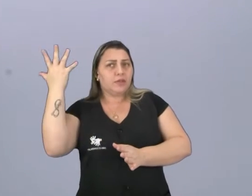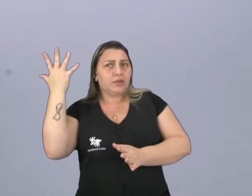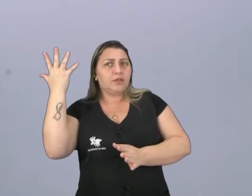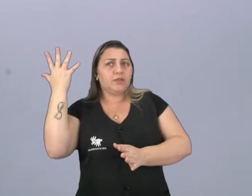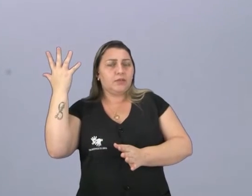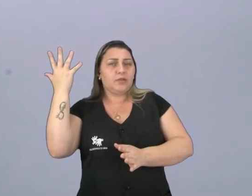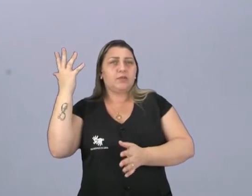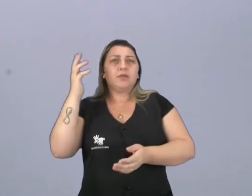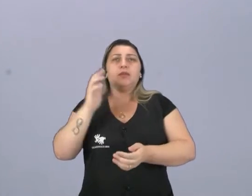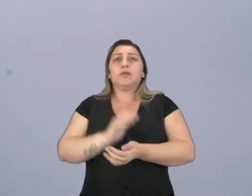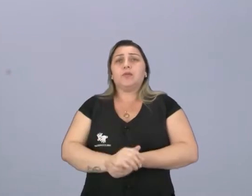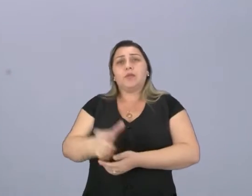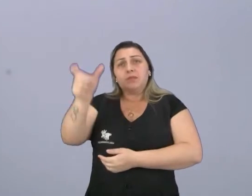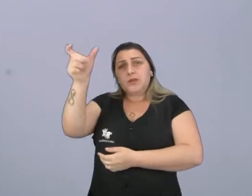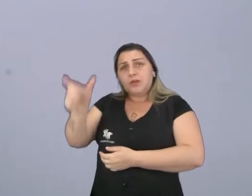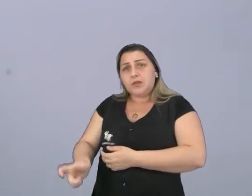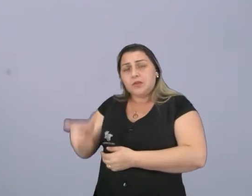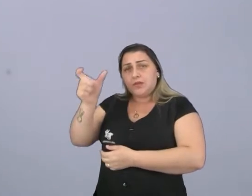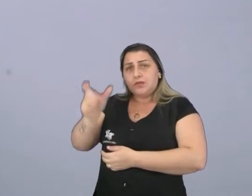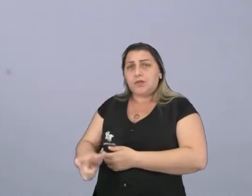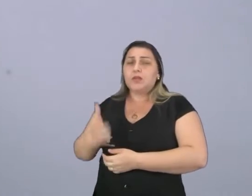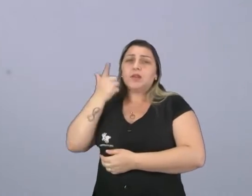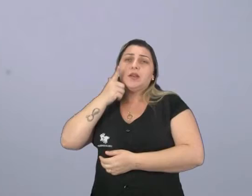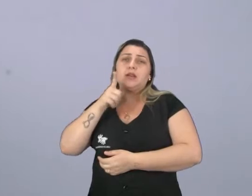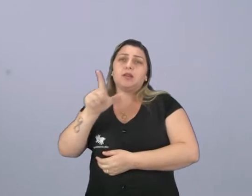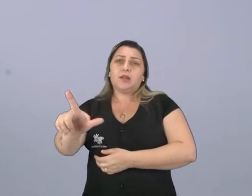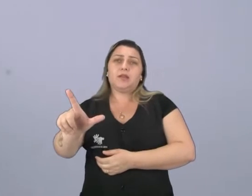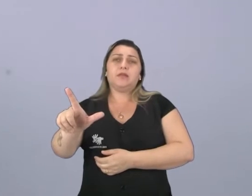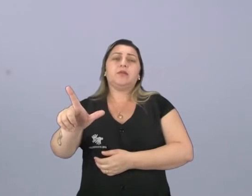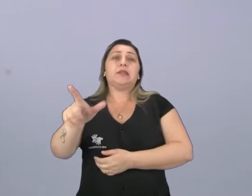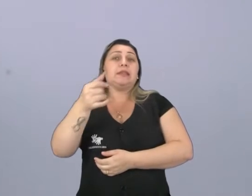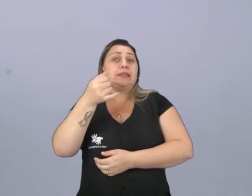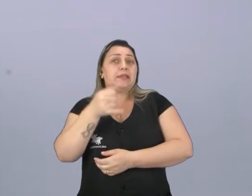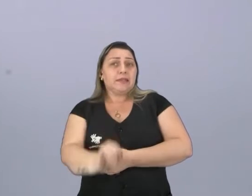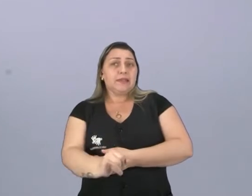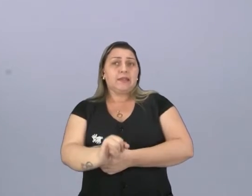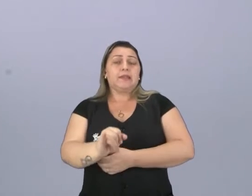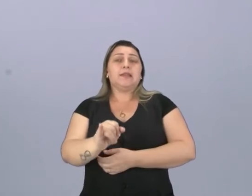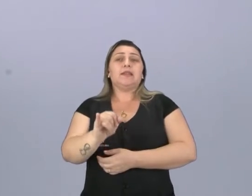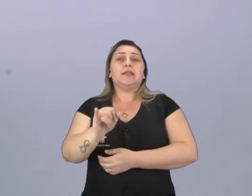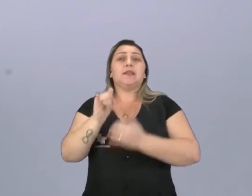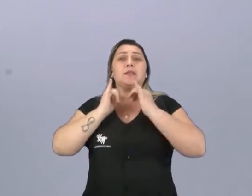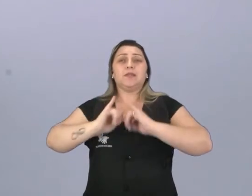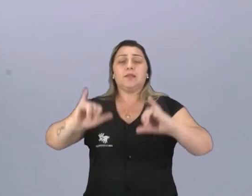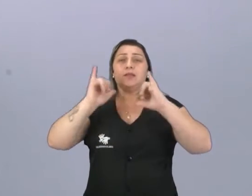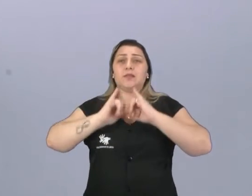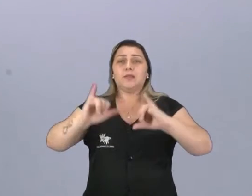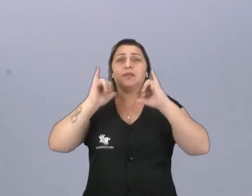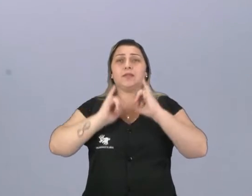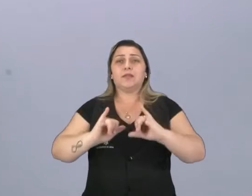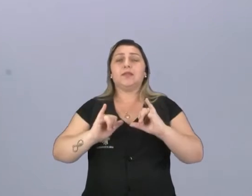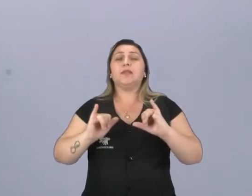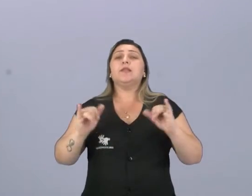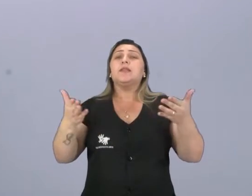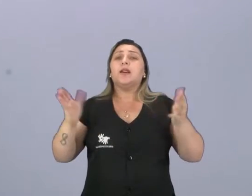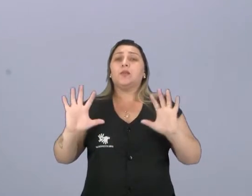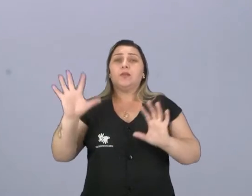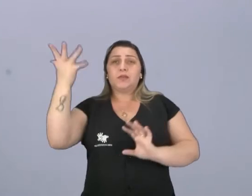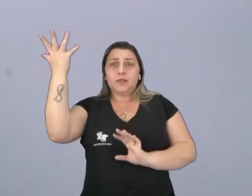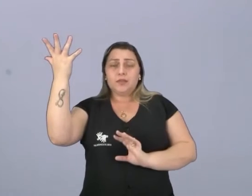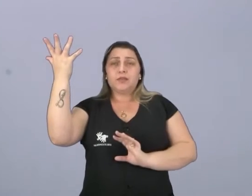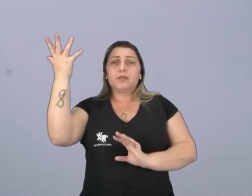ocorreu com a pessoa, de ela ter ganhado. Se a notícia relata um fato que